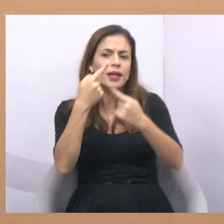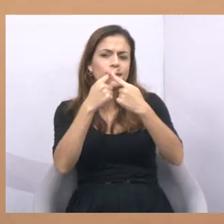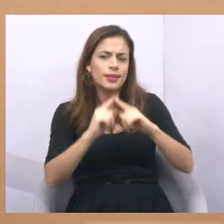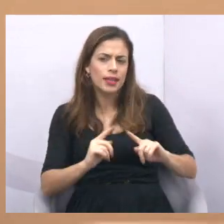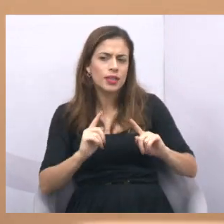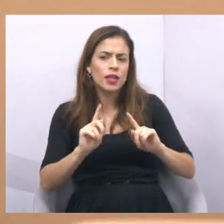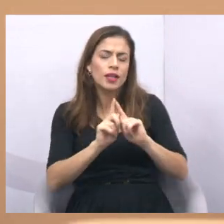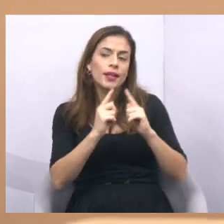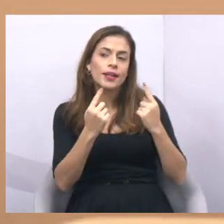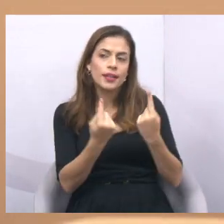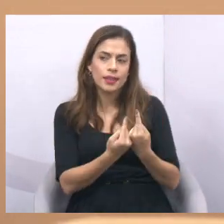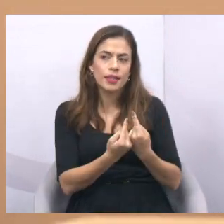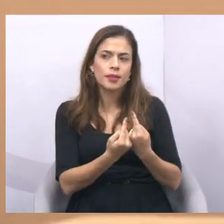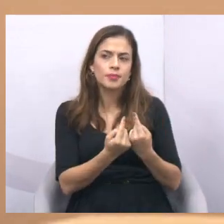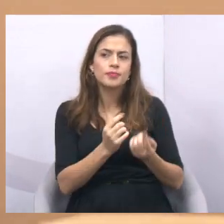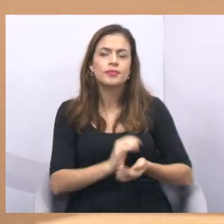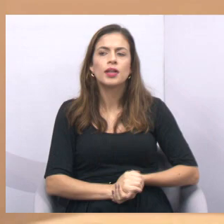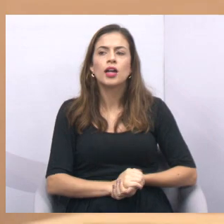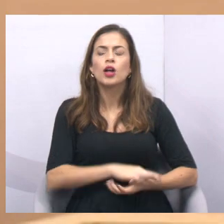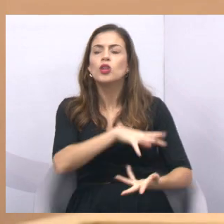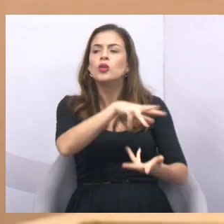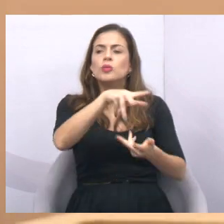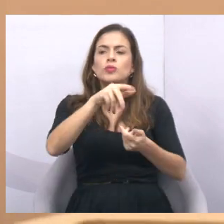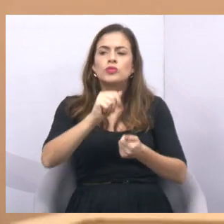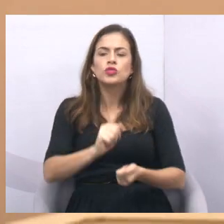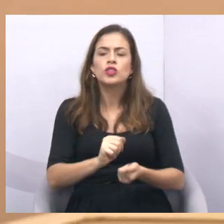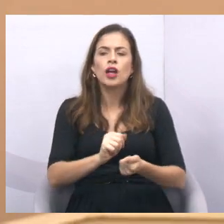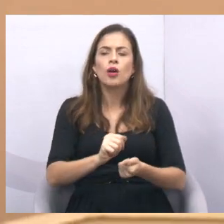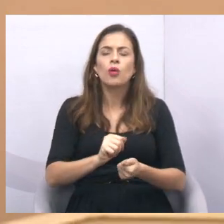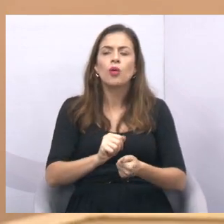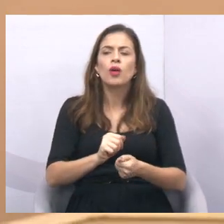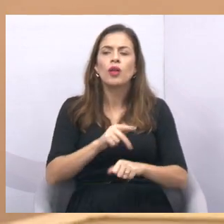o Campeonato Mundial no Uruguai.